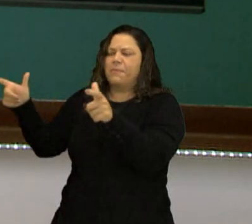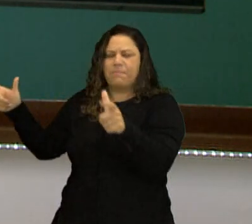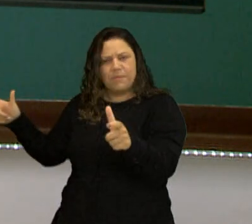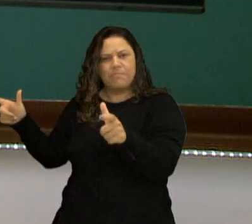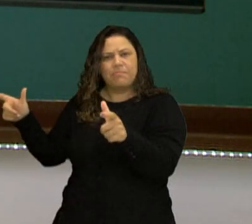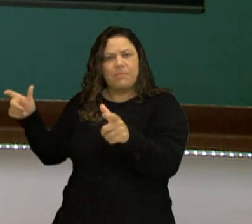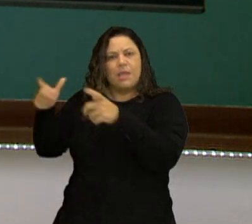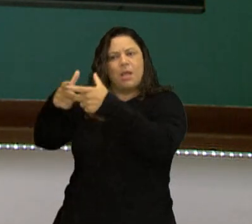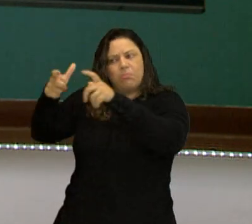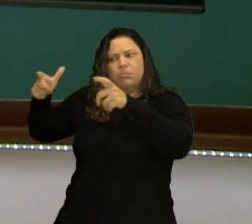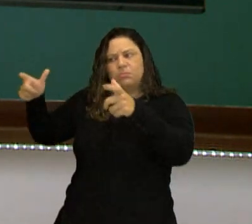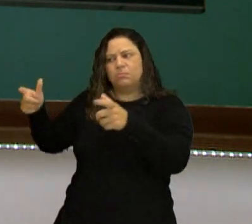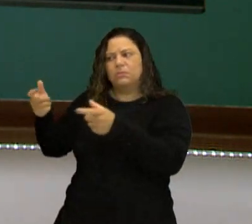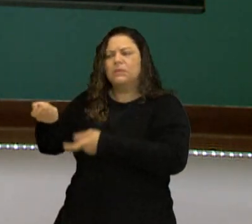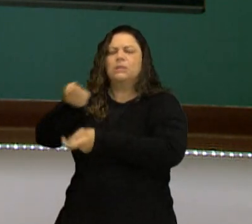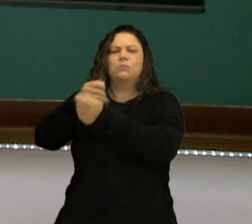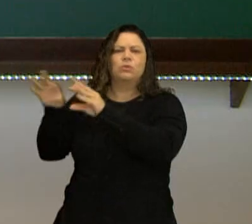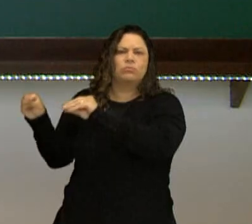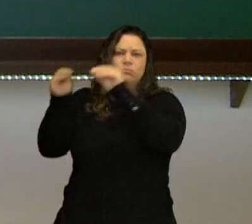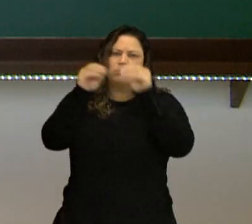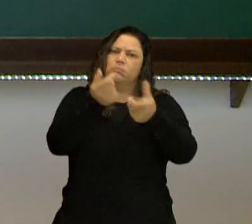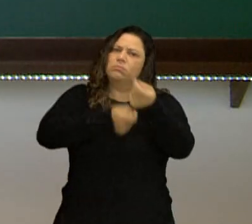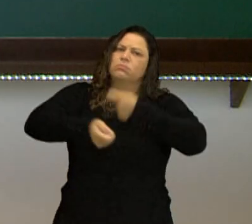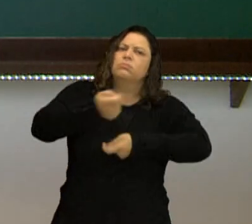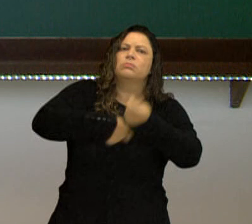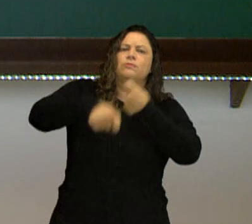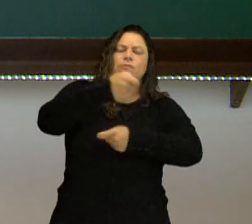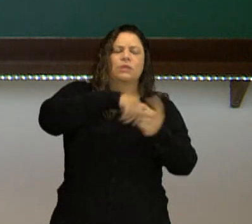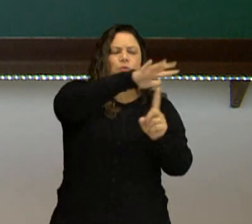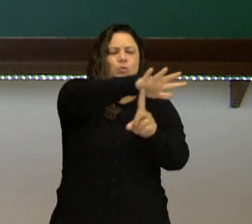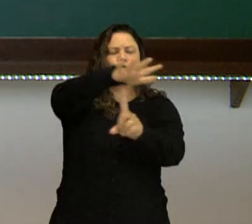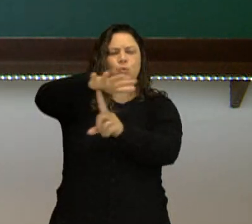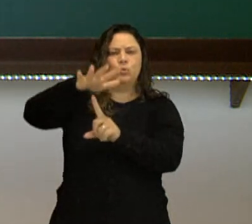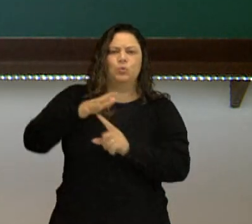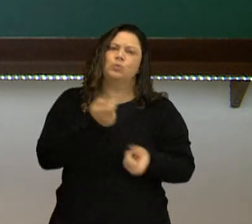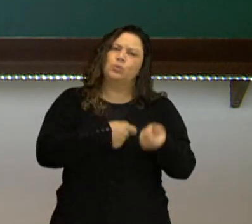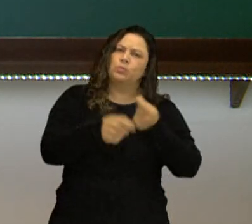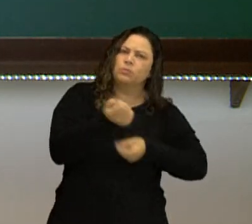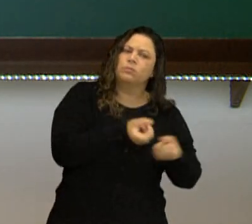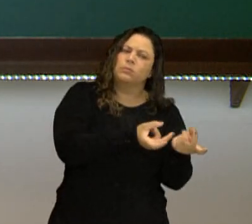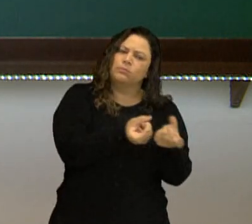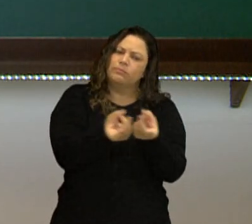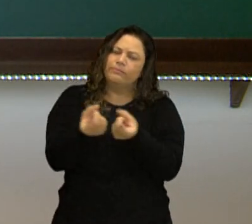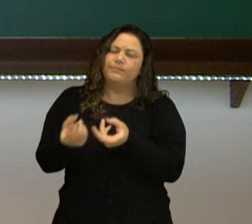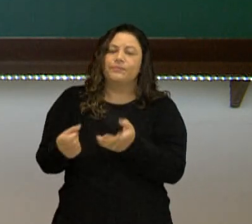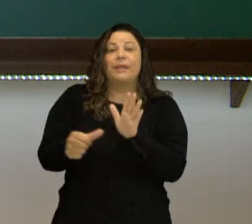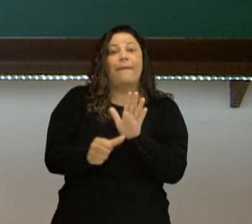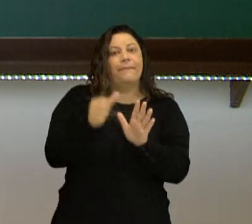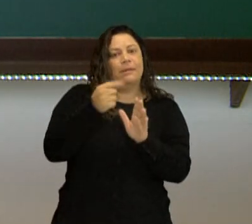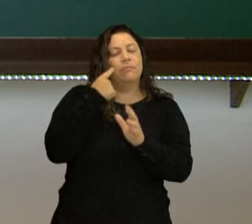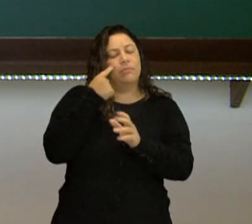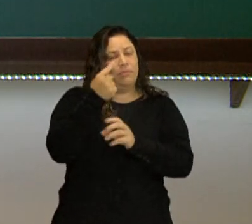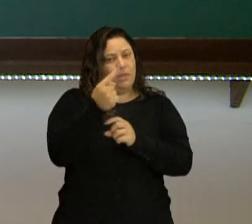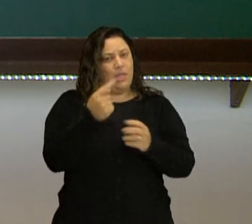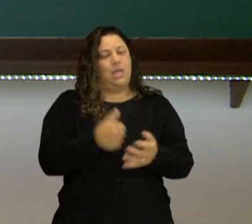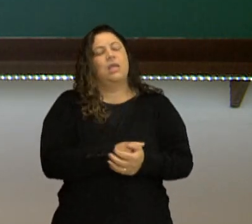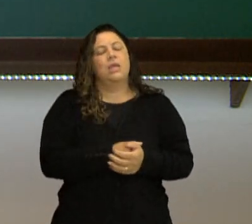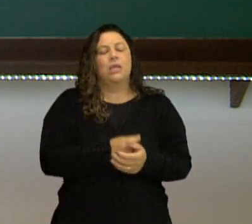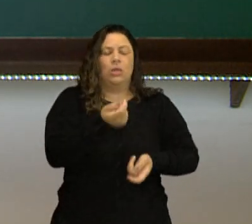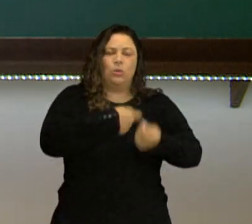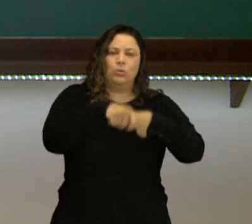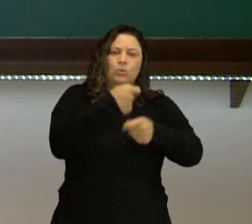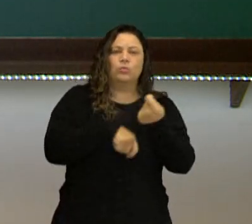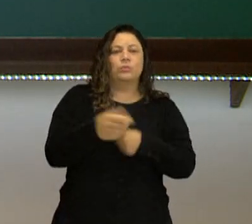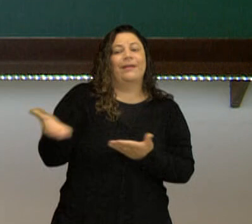começa a ser comercializado, vendido nas feiras. Lembrando aí que, em um primeiro momento, esse comércio é feito à base